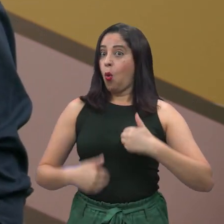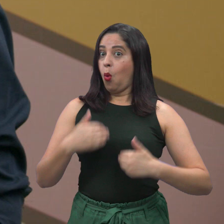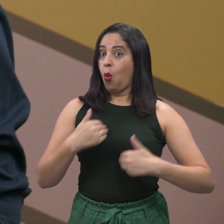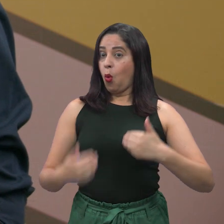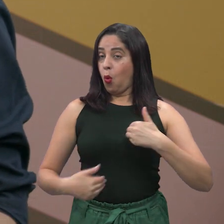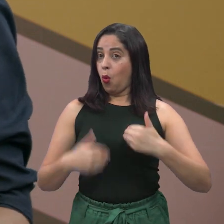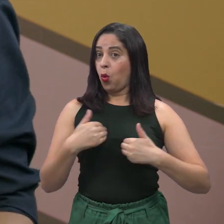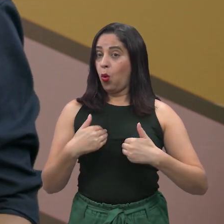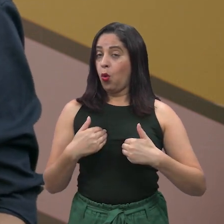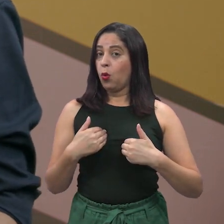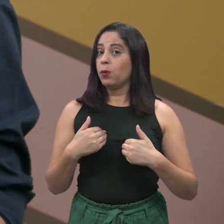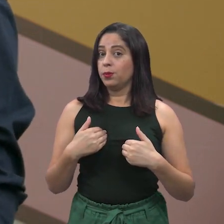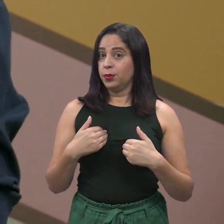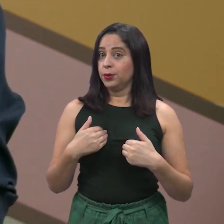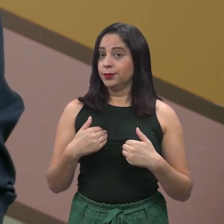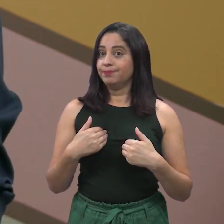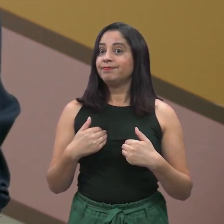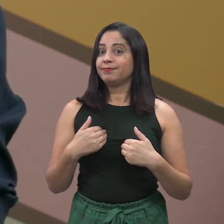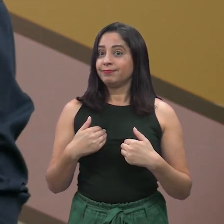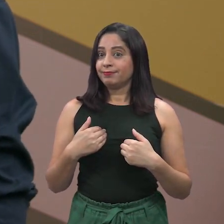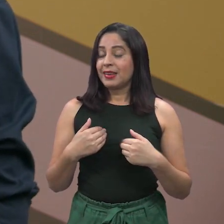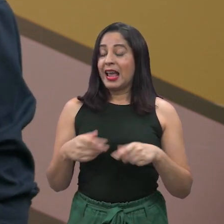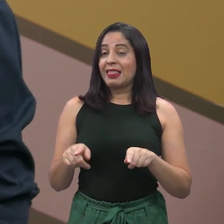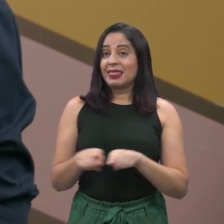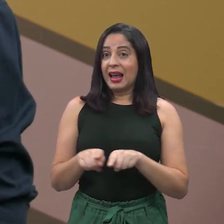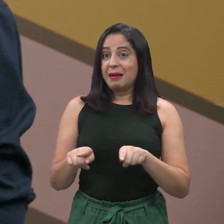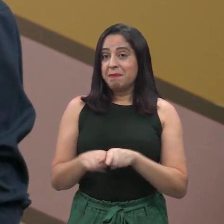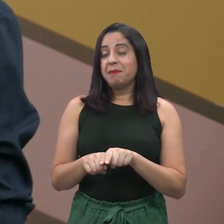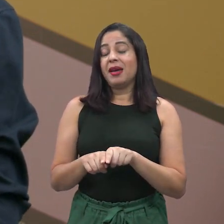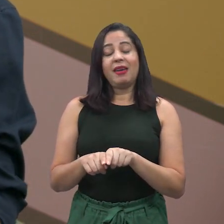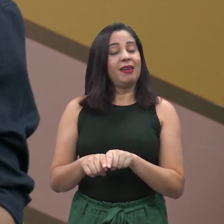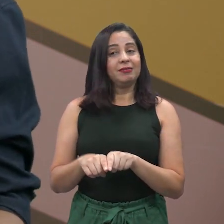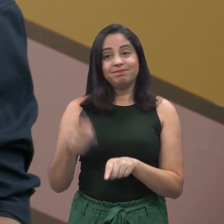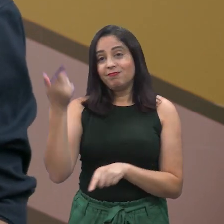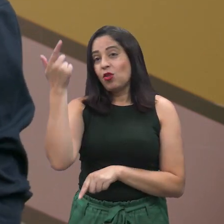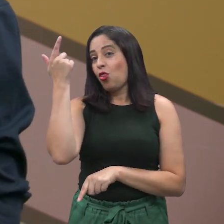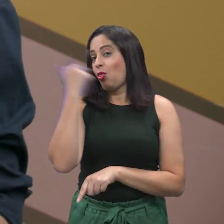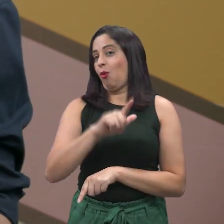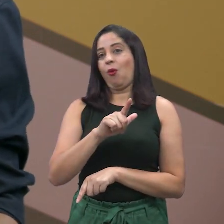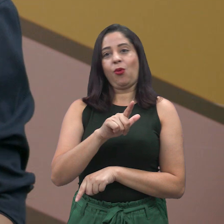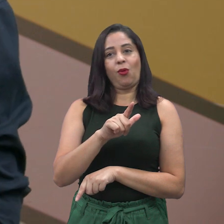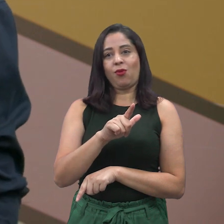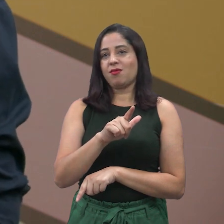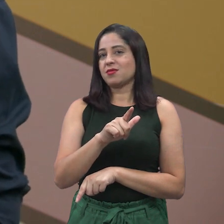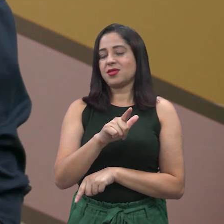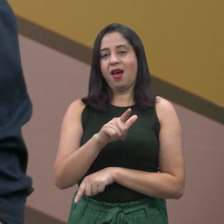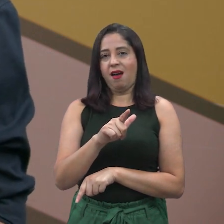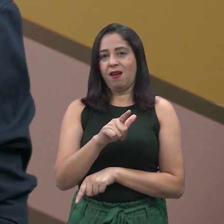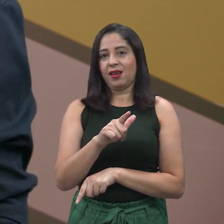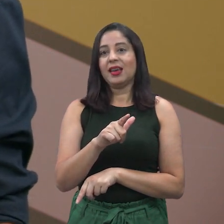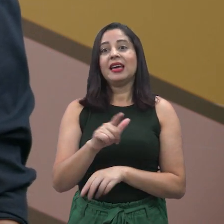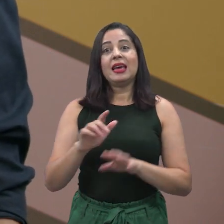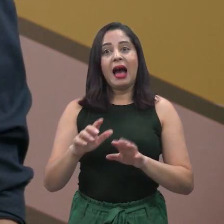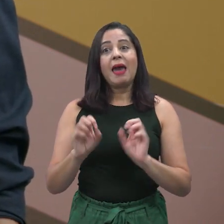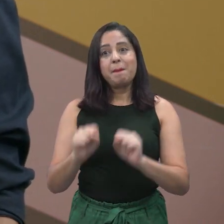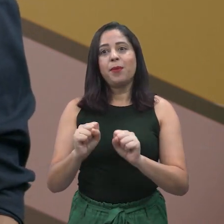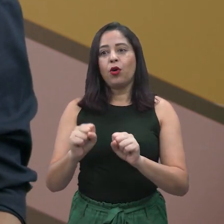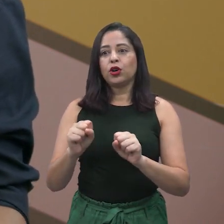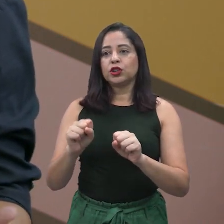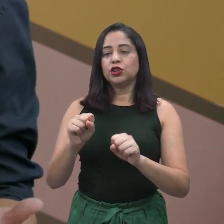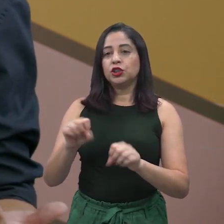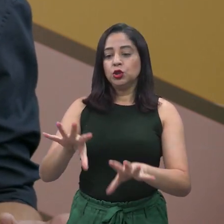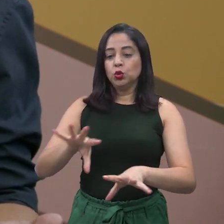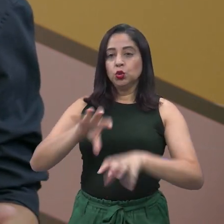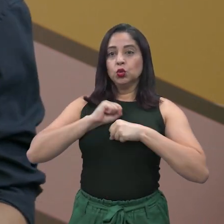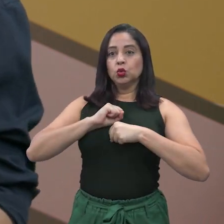manter aquecido, e às vezes abre uma brecha necessária, às vezes, para uma virose, para uma infecção viral ou até bacteriana por causa disso. Lembrando, chegando